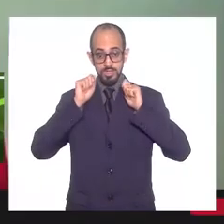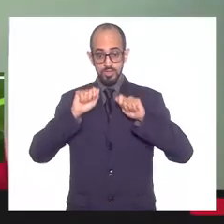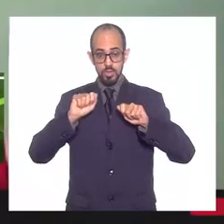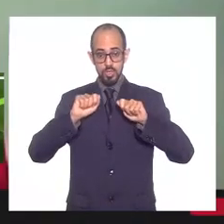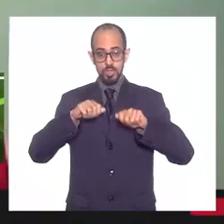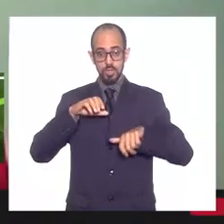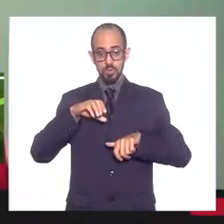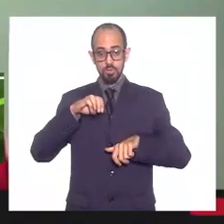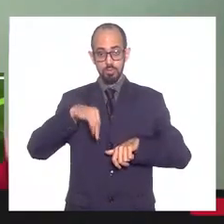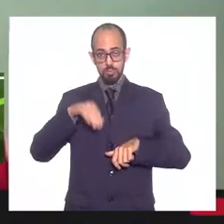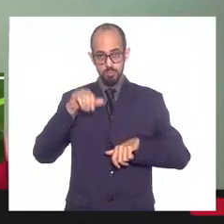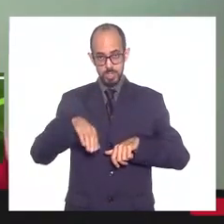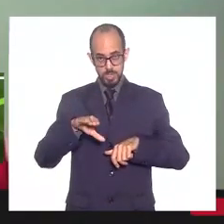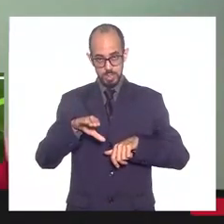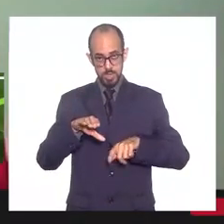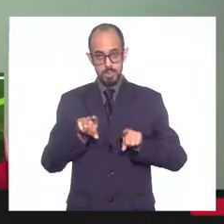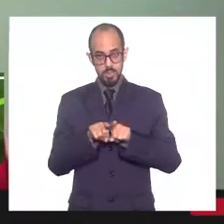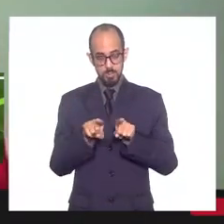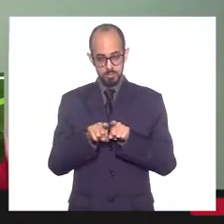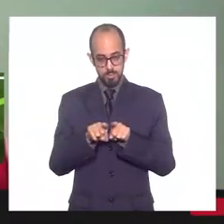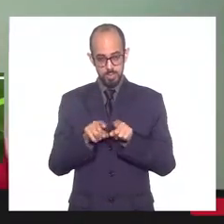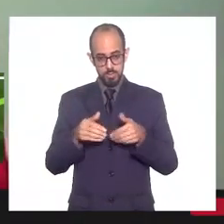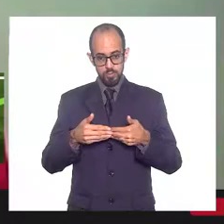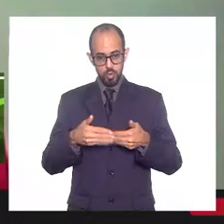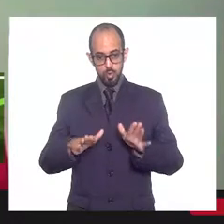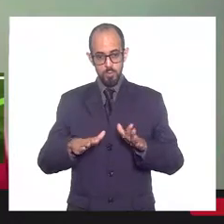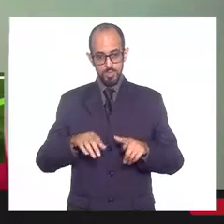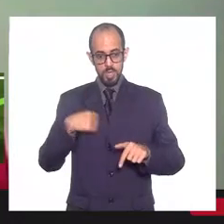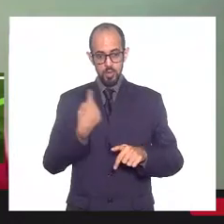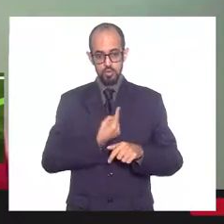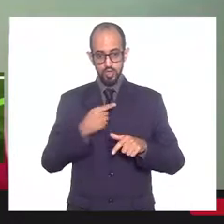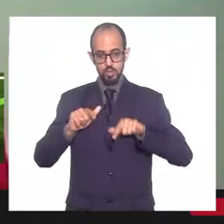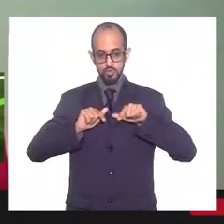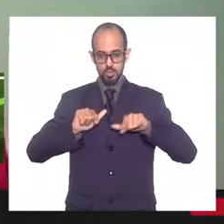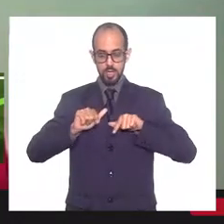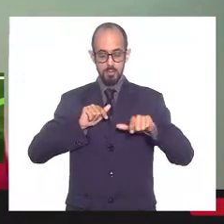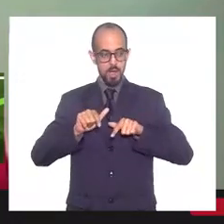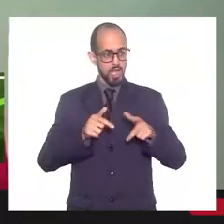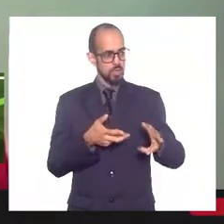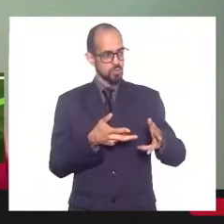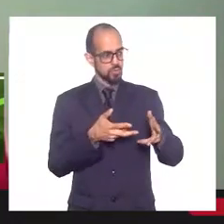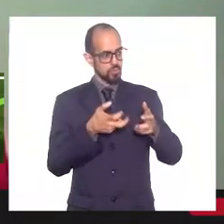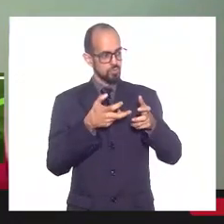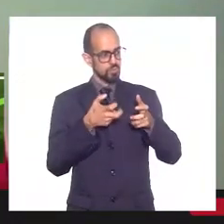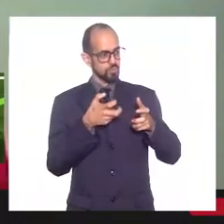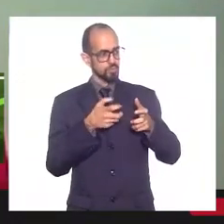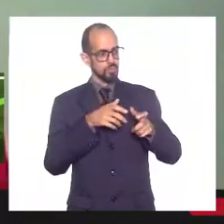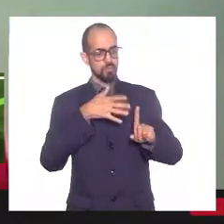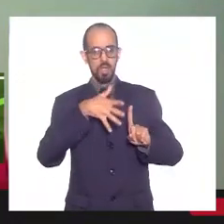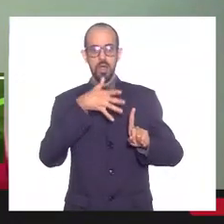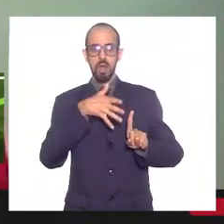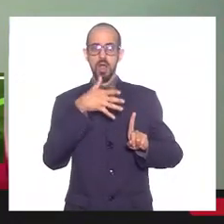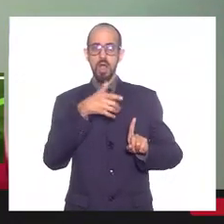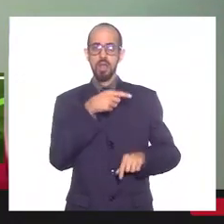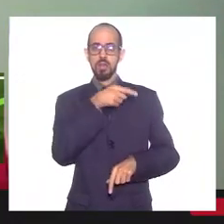e já vamos iniciar os nossos trabalhos por ser dentro da oitiva de